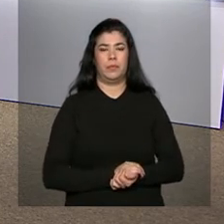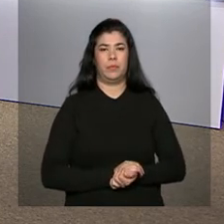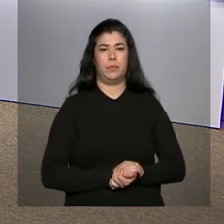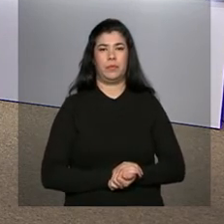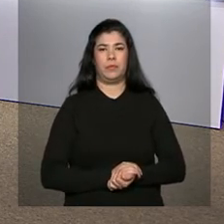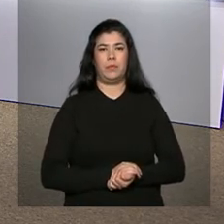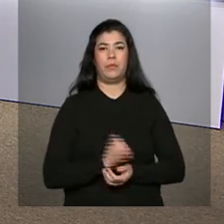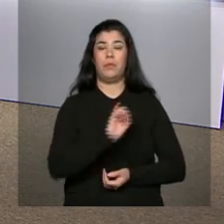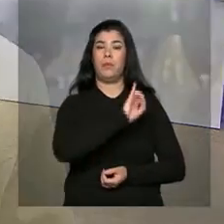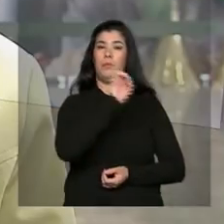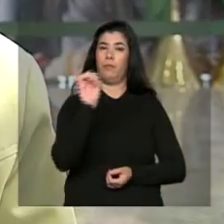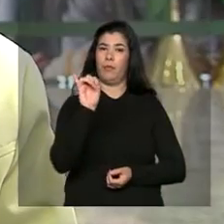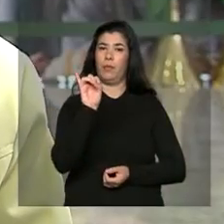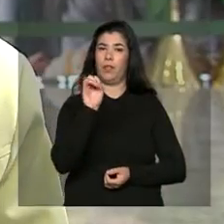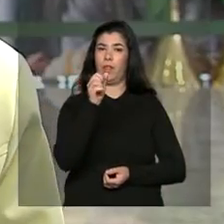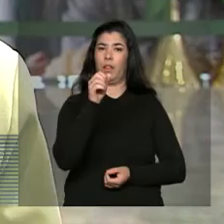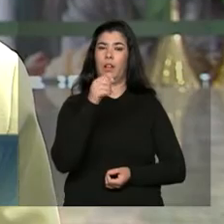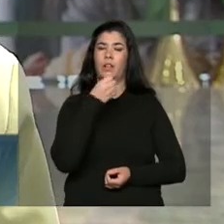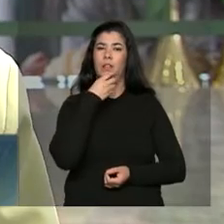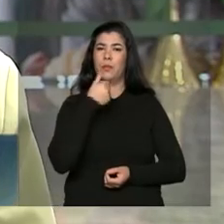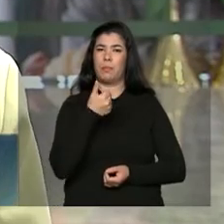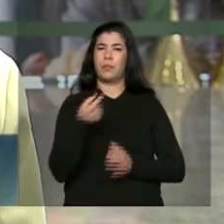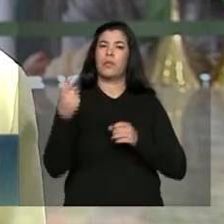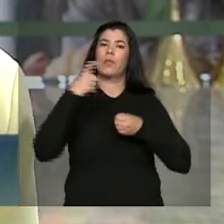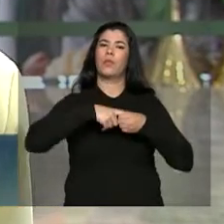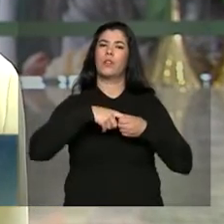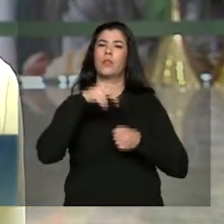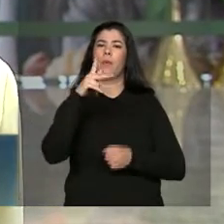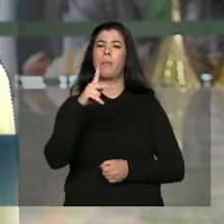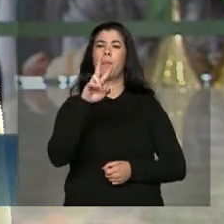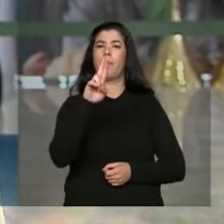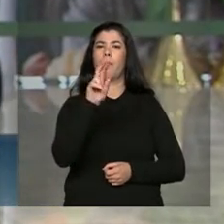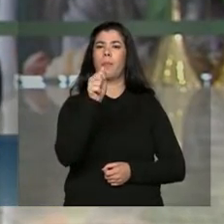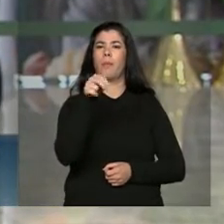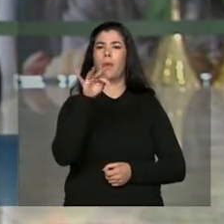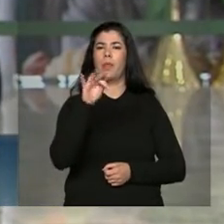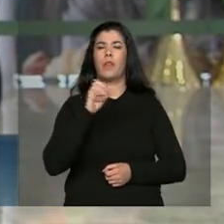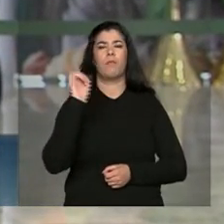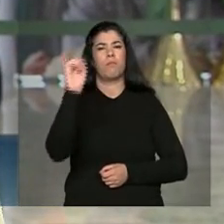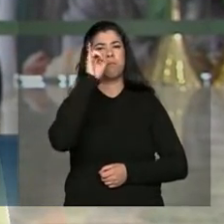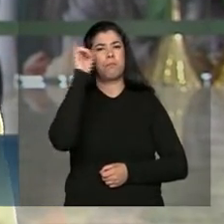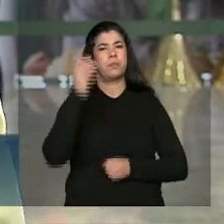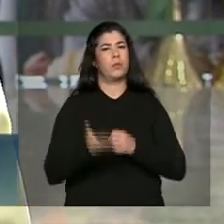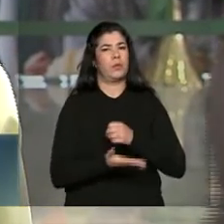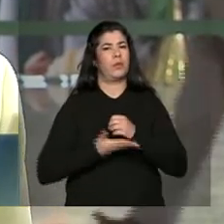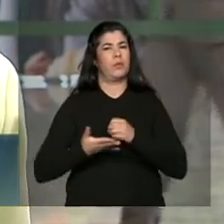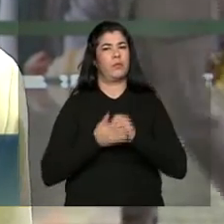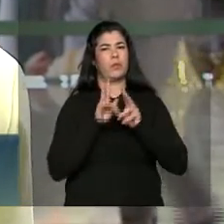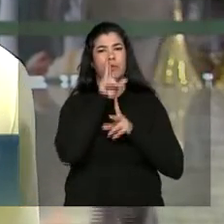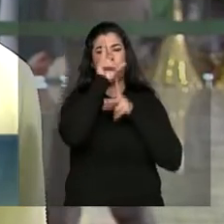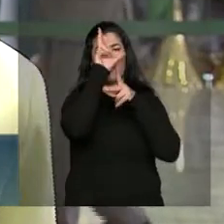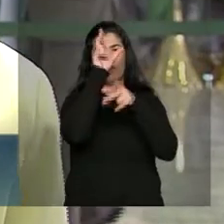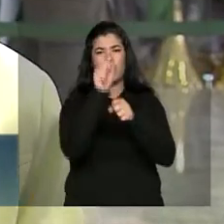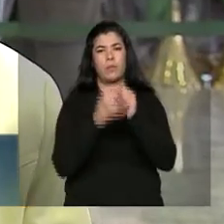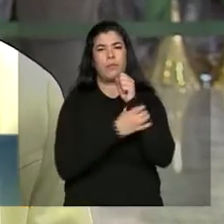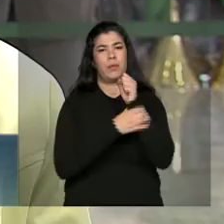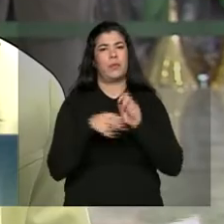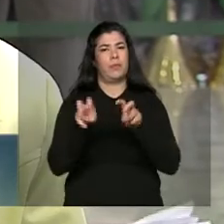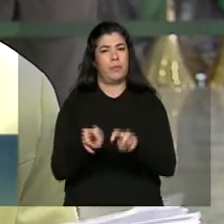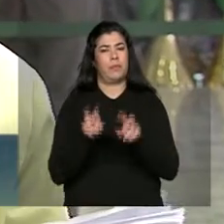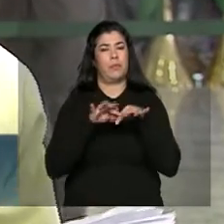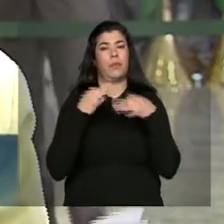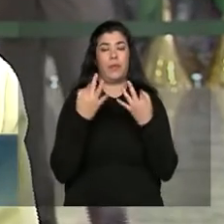Oi, Daniele. Voltando a falar do Pronaf, que é realmente um dos pilares aí do Plano Safra e do fortalecimento da agricultura